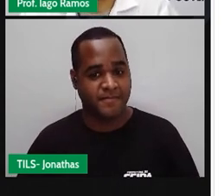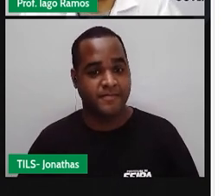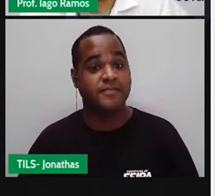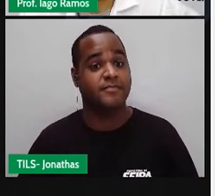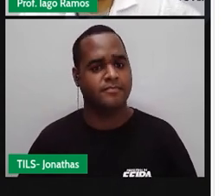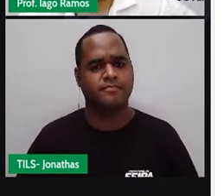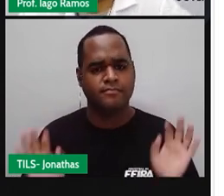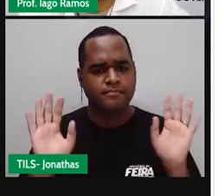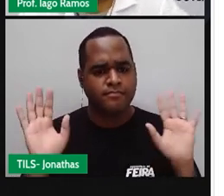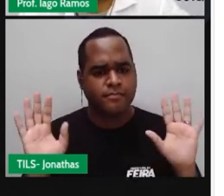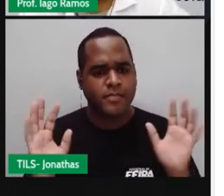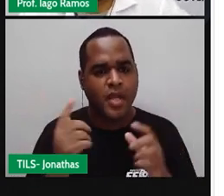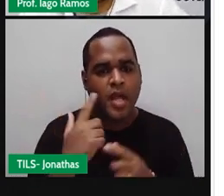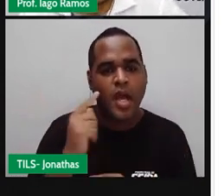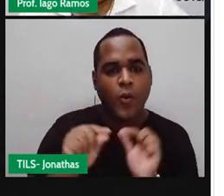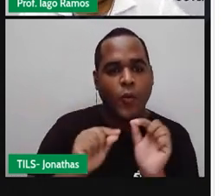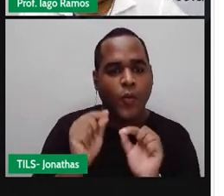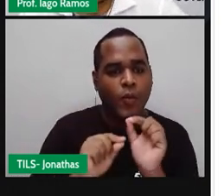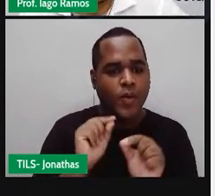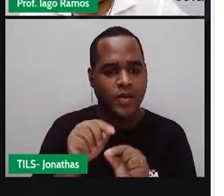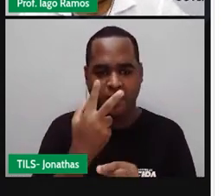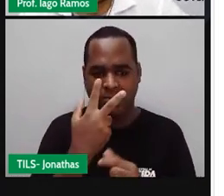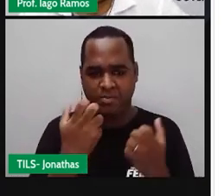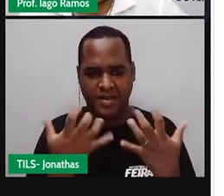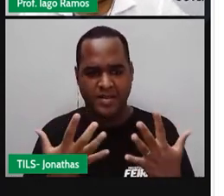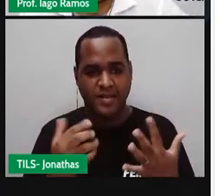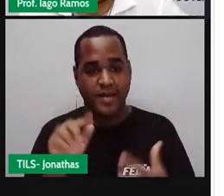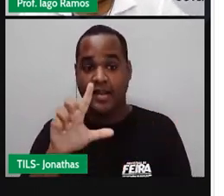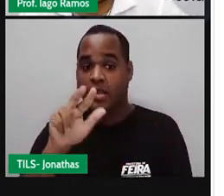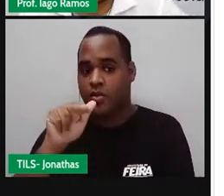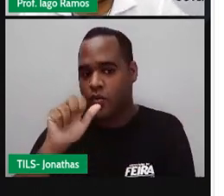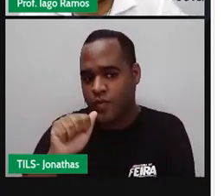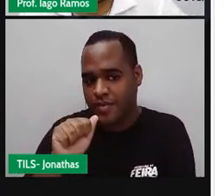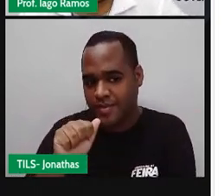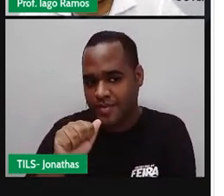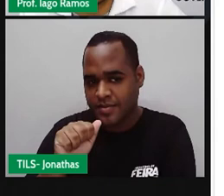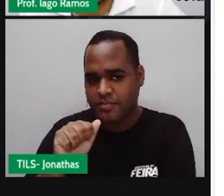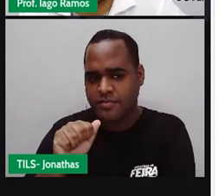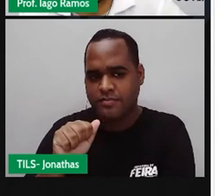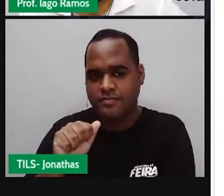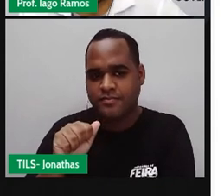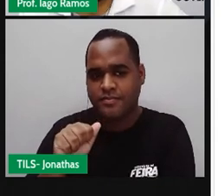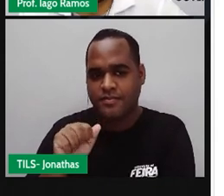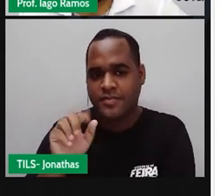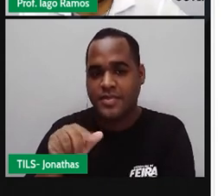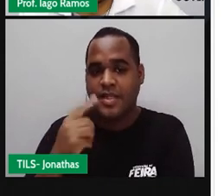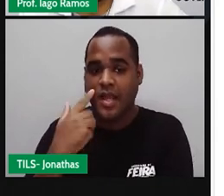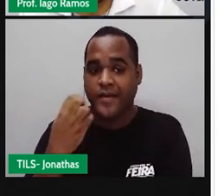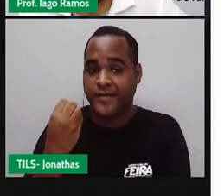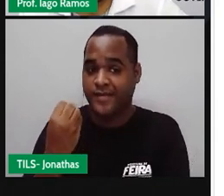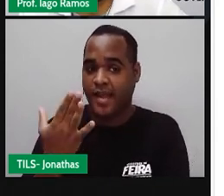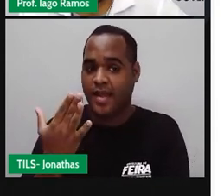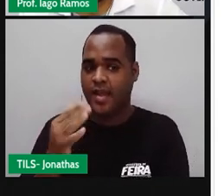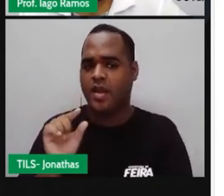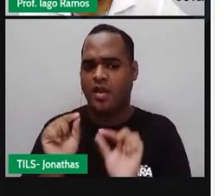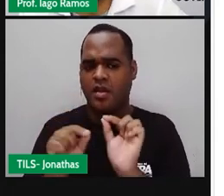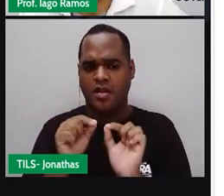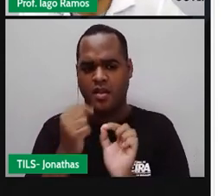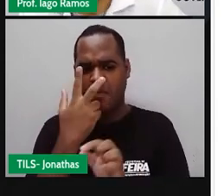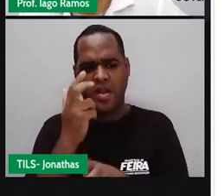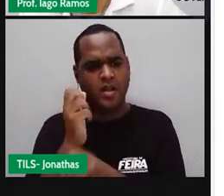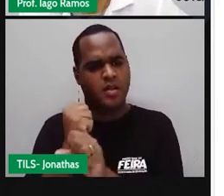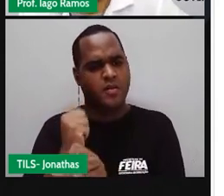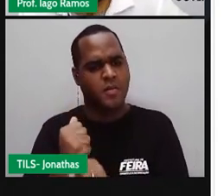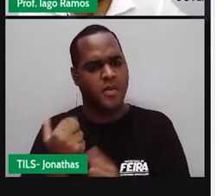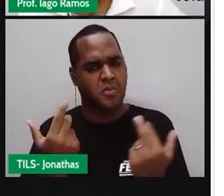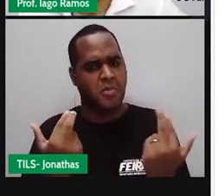professor o senhor tá querendo me dizer que Luna e contribuiu a mesma coisa que